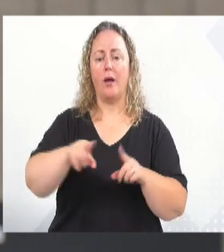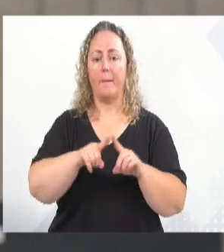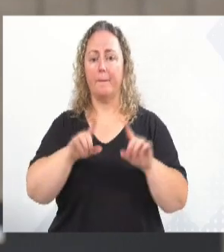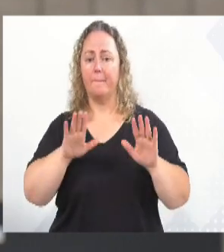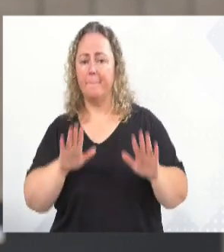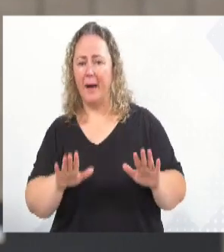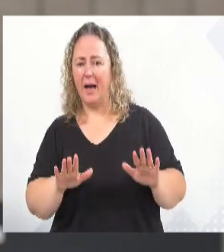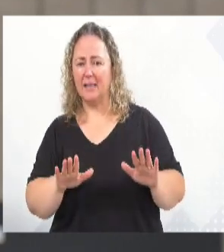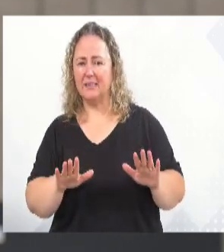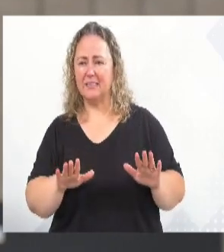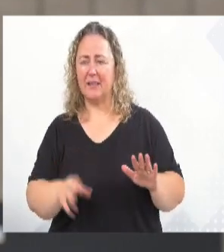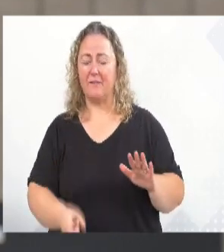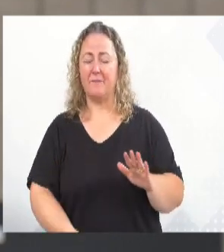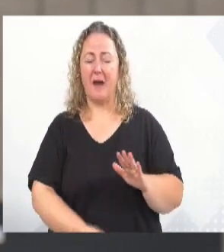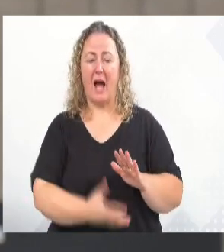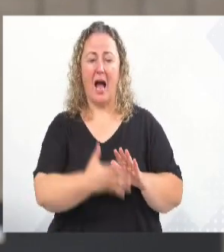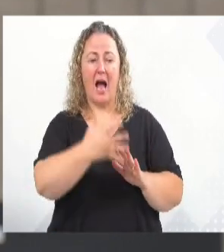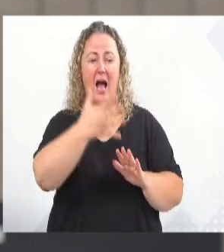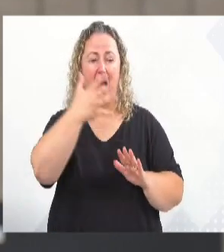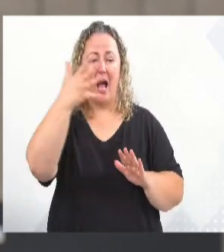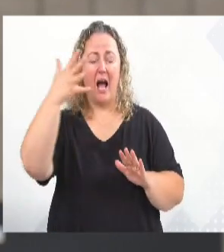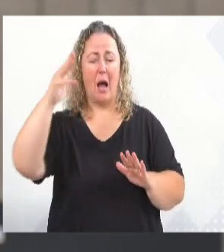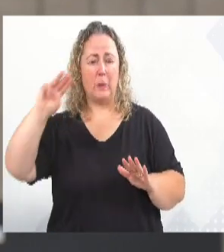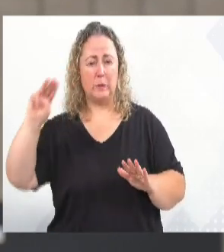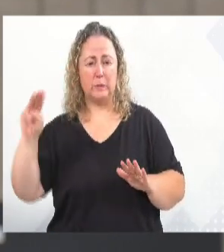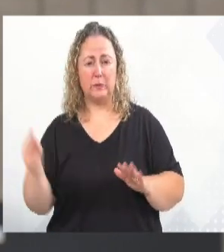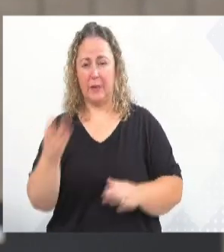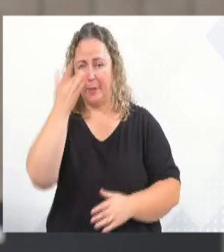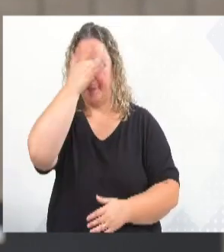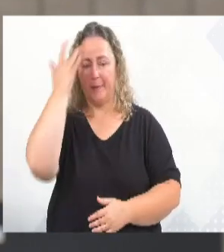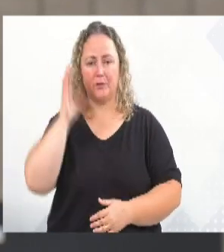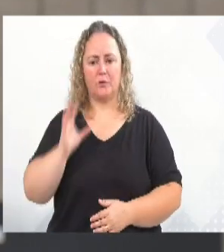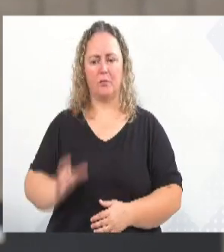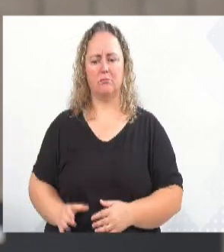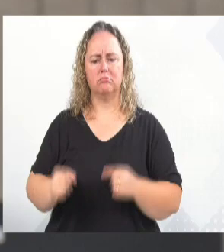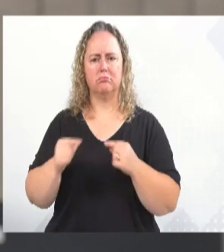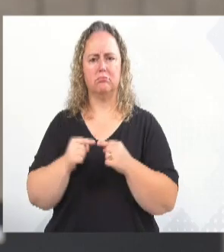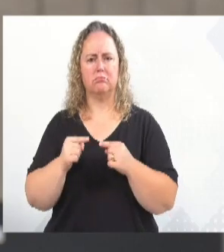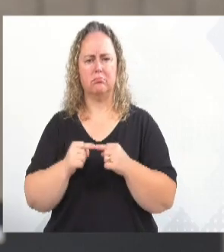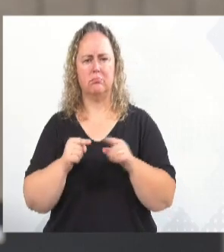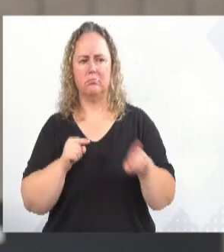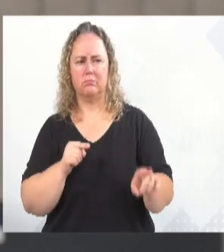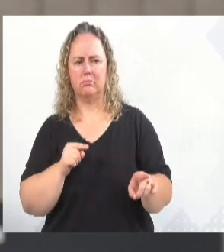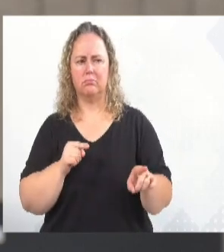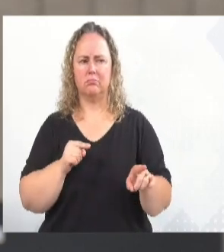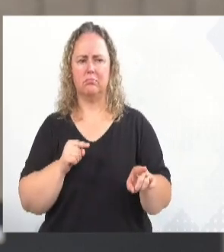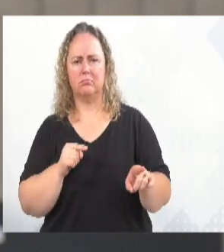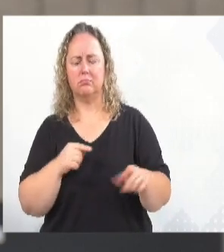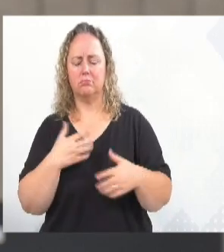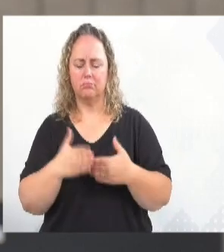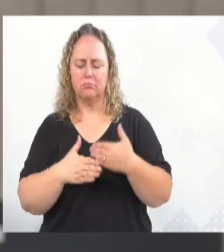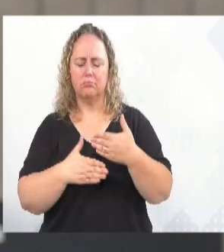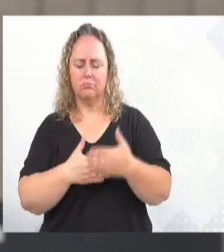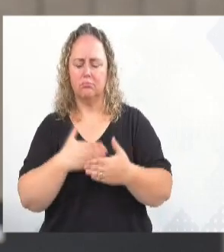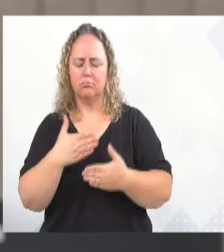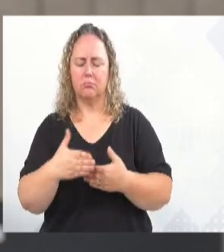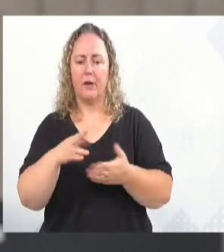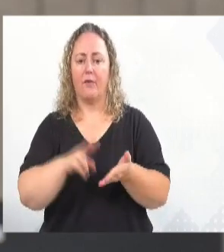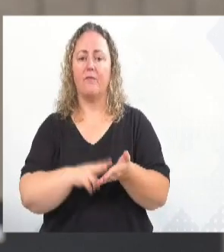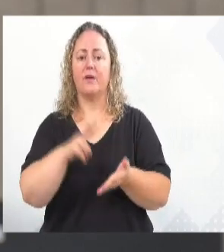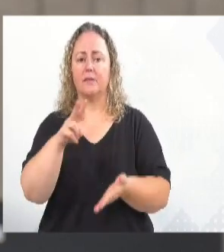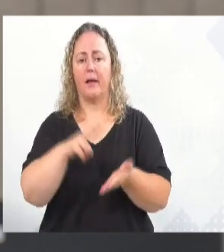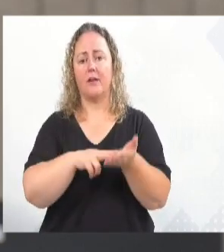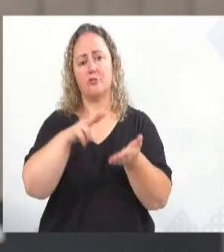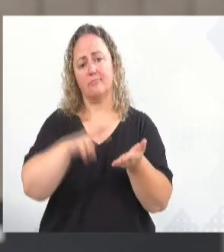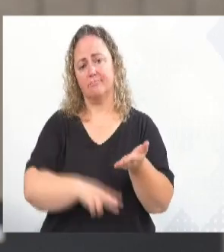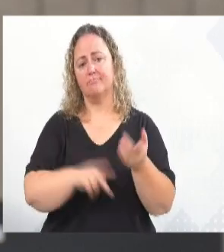vezes milhões e milhões e milhões de pessoas tendo um comportamento predatório e irresponsável ao longo do tempo, traz muitos impactos